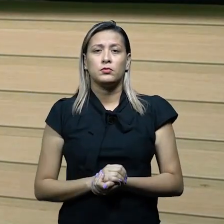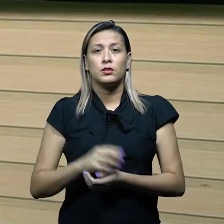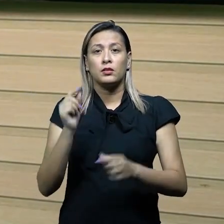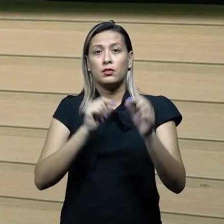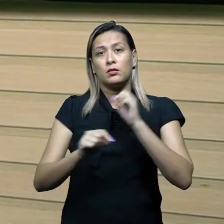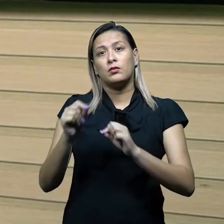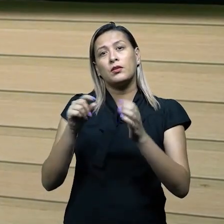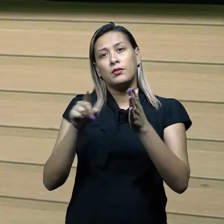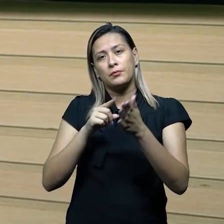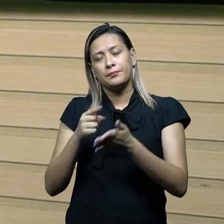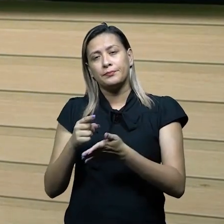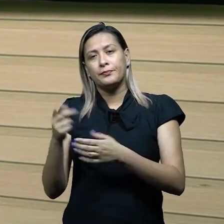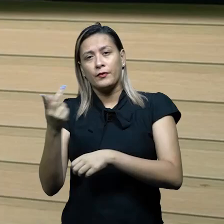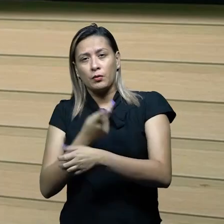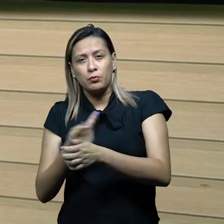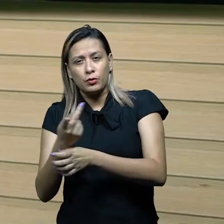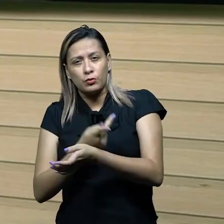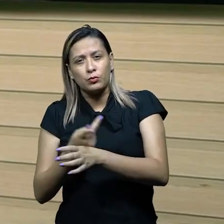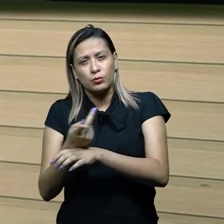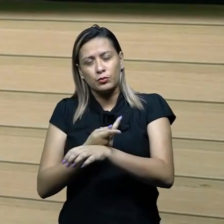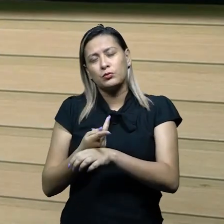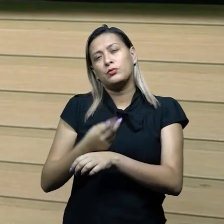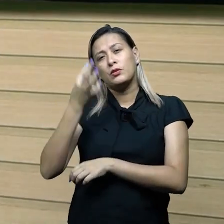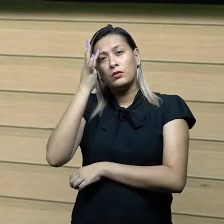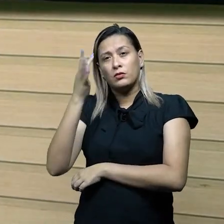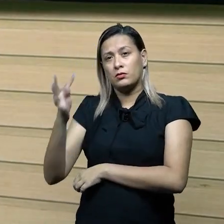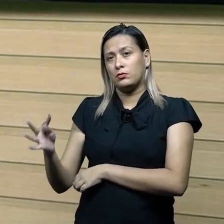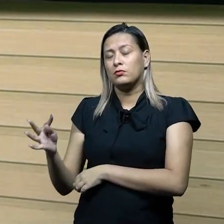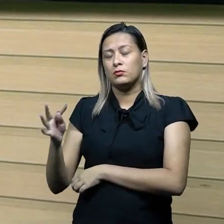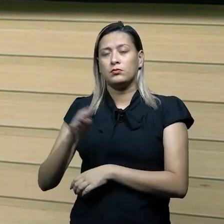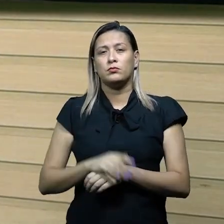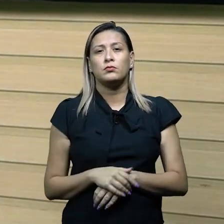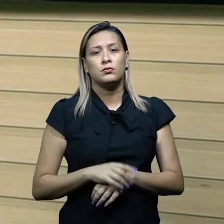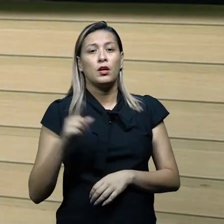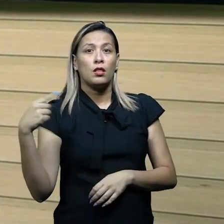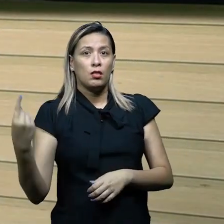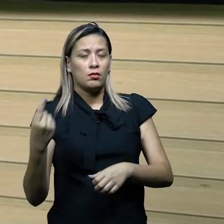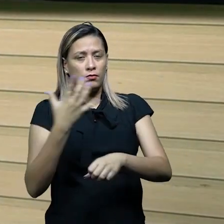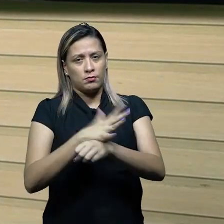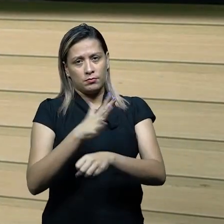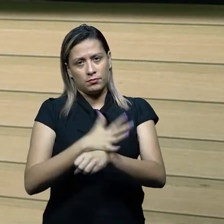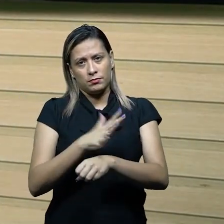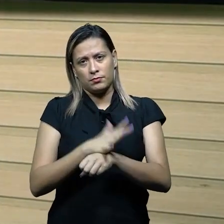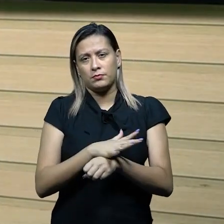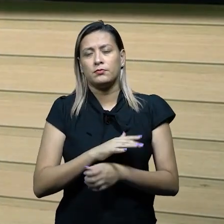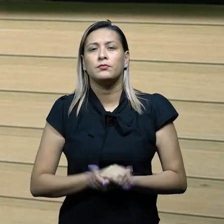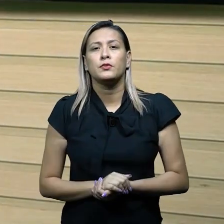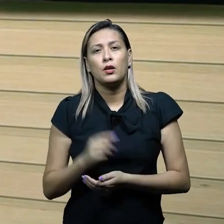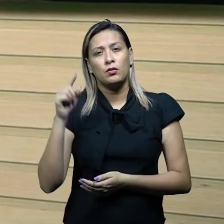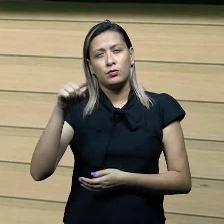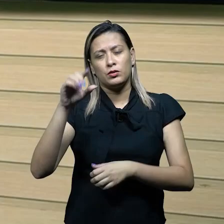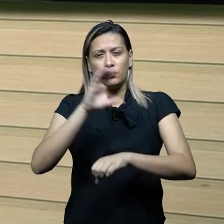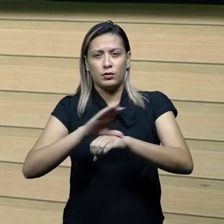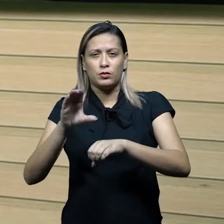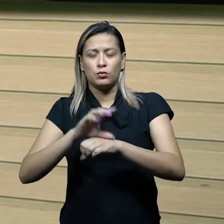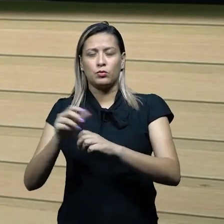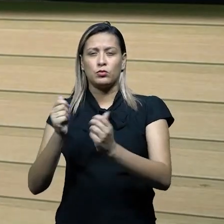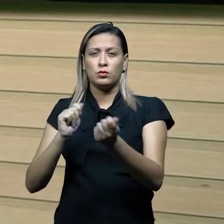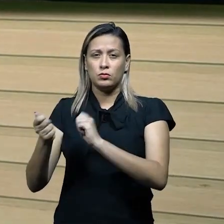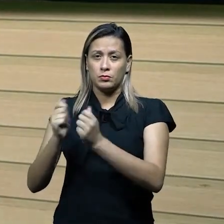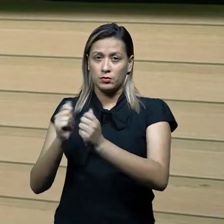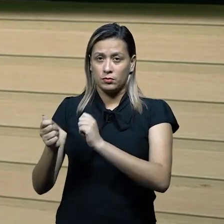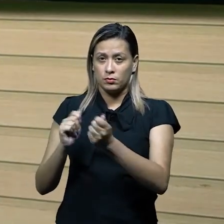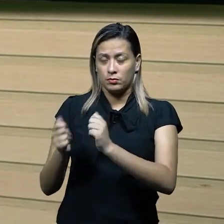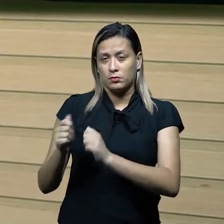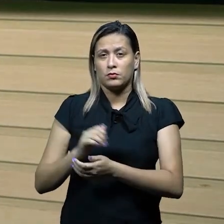É buscar a teoria, só que se eu não conseguir pegar essa teoria e colocar em prática, de nada adianta. Vamos lá, você vai fazer um curso de